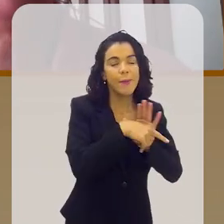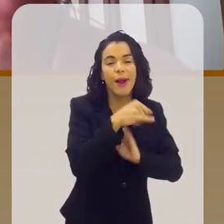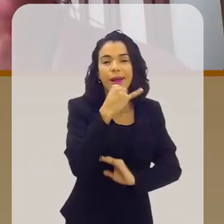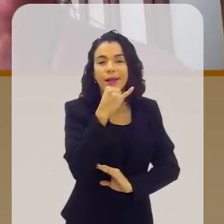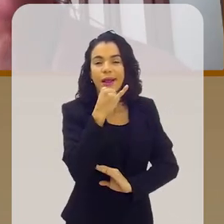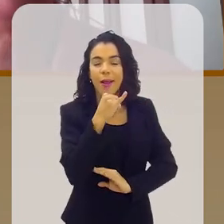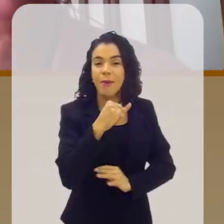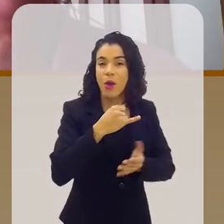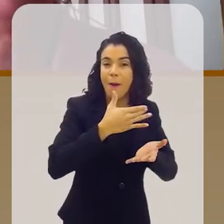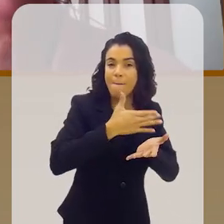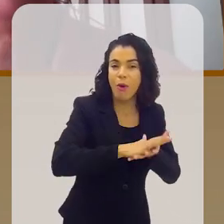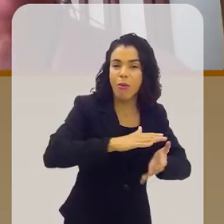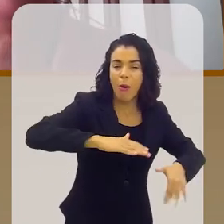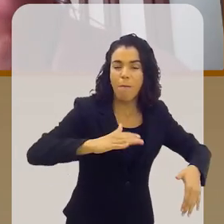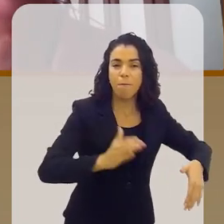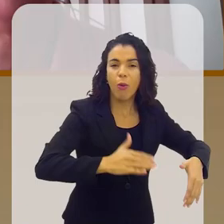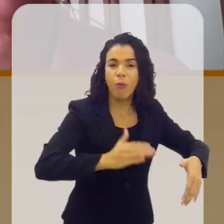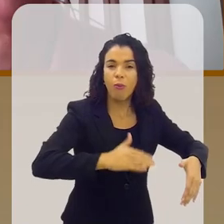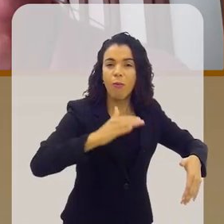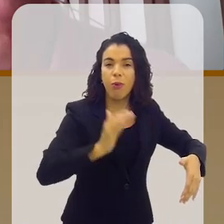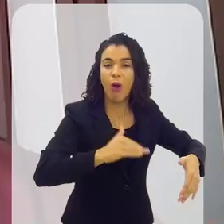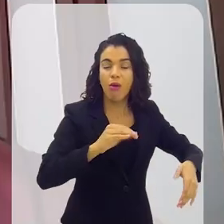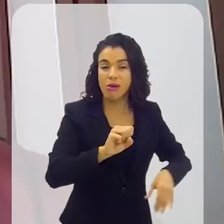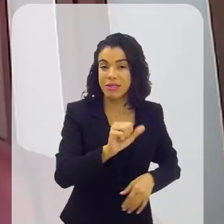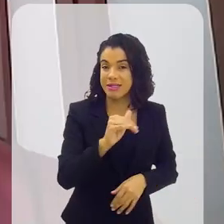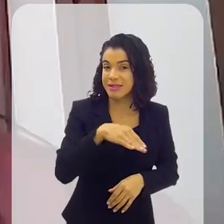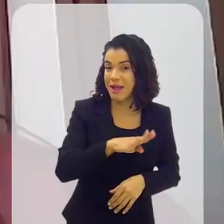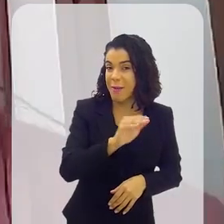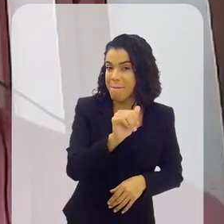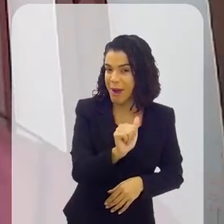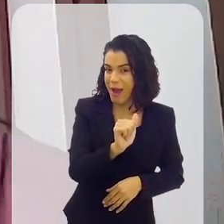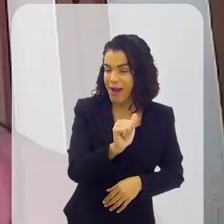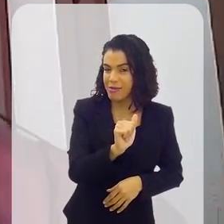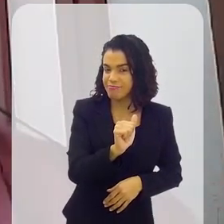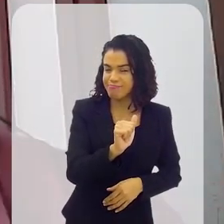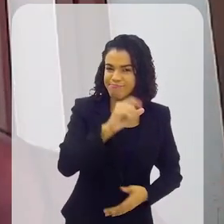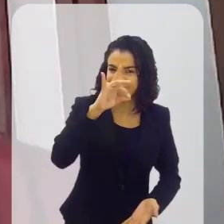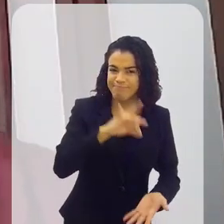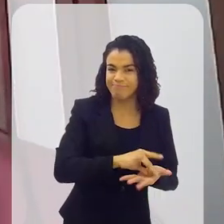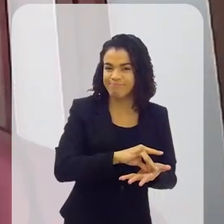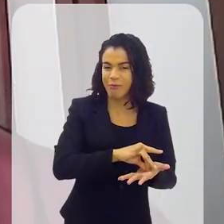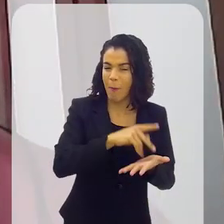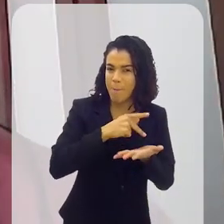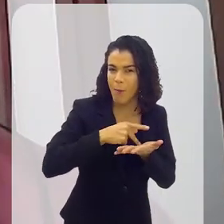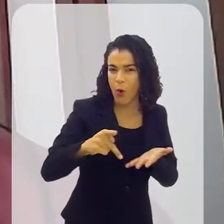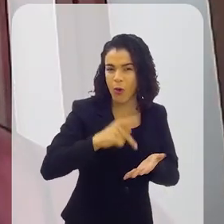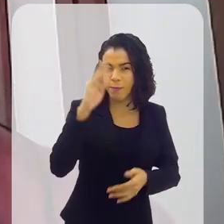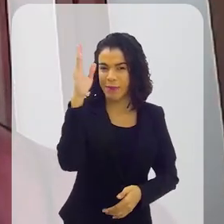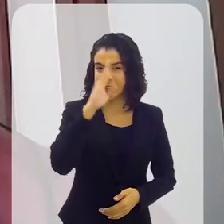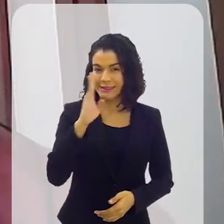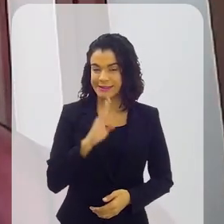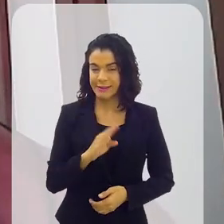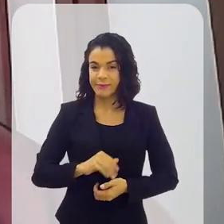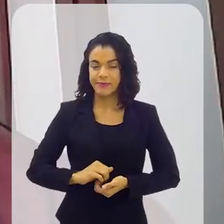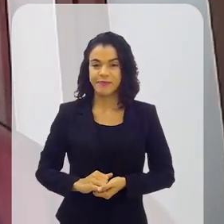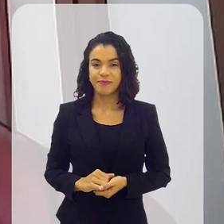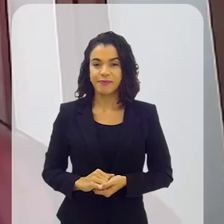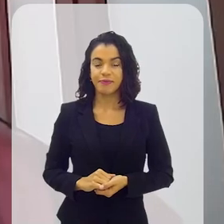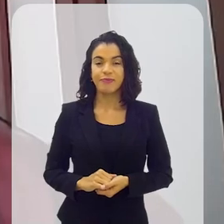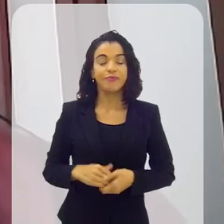né? Então, por mais incrível que possa parecer, o samba, que é genuinamente